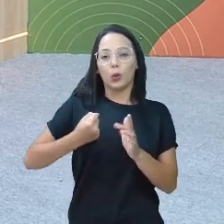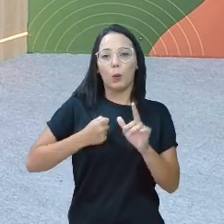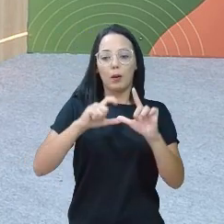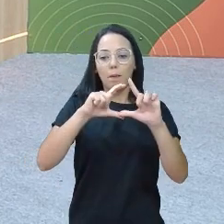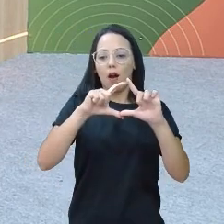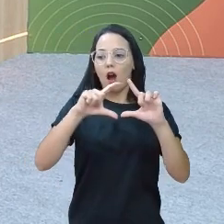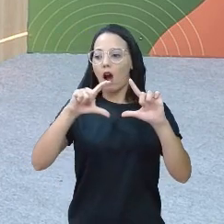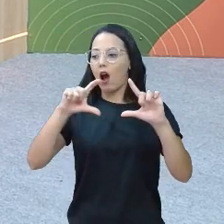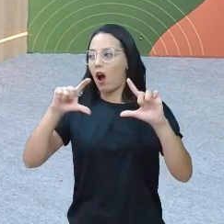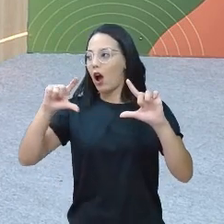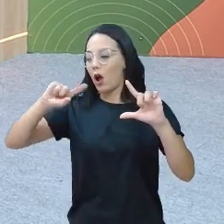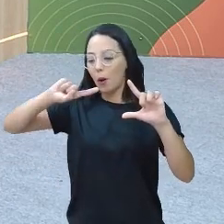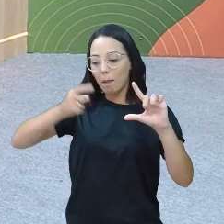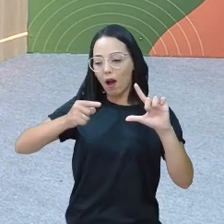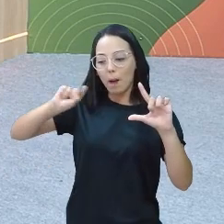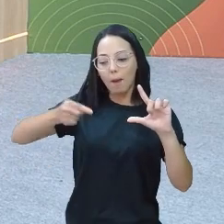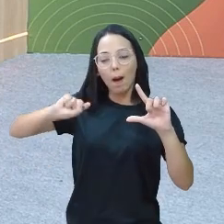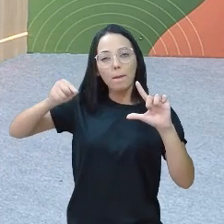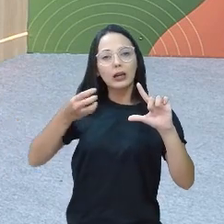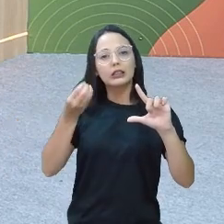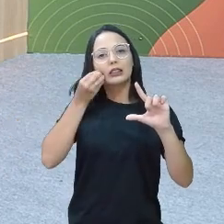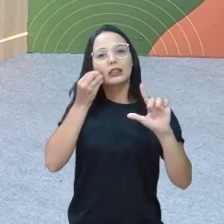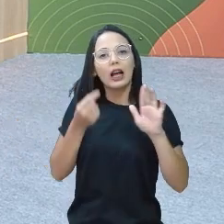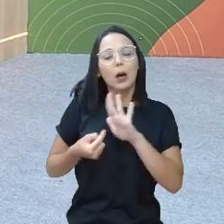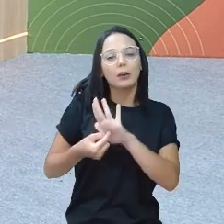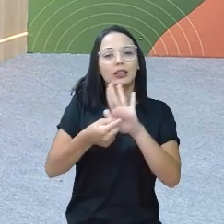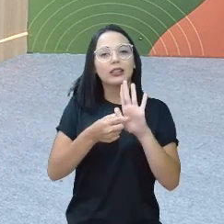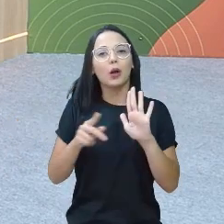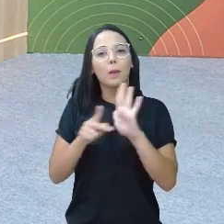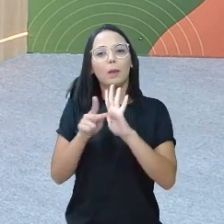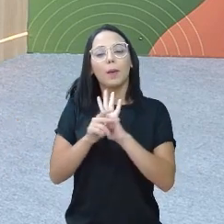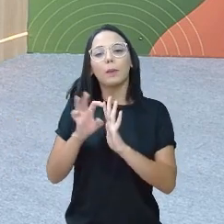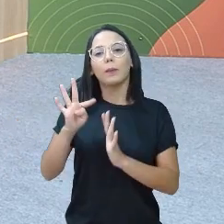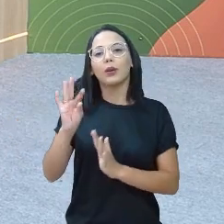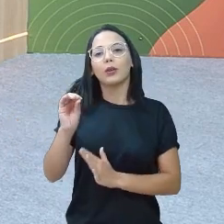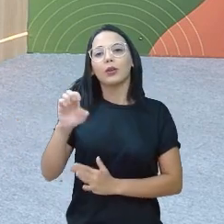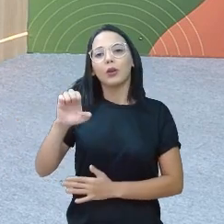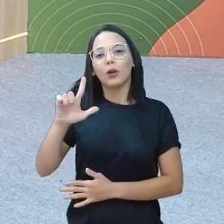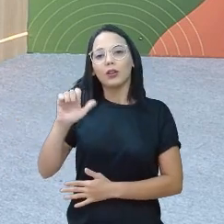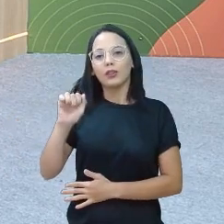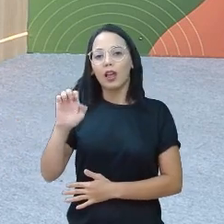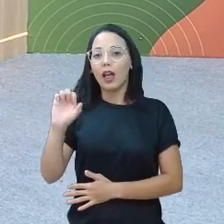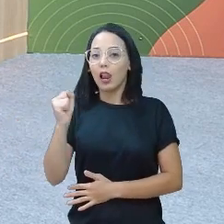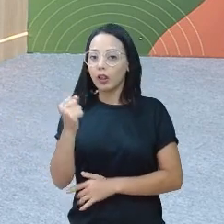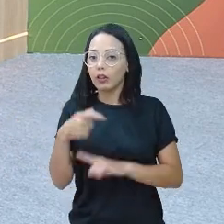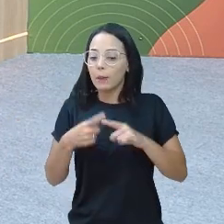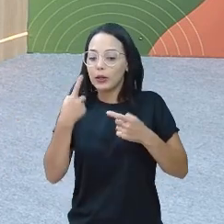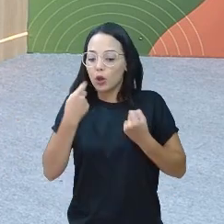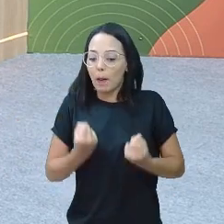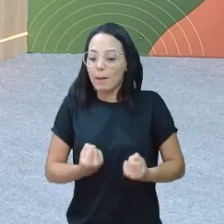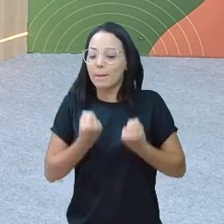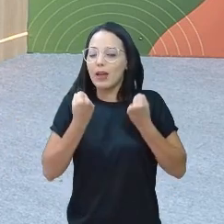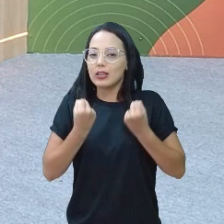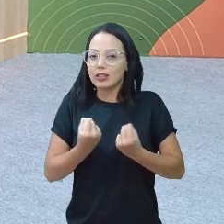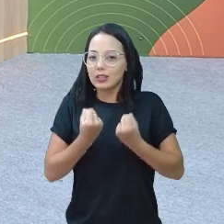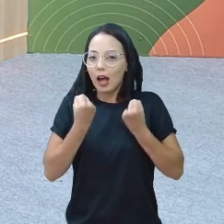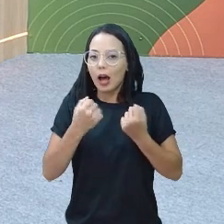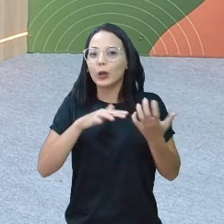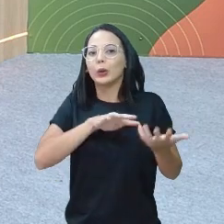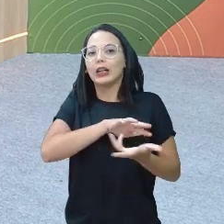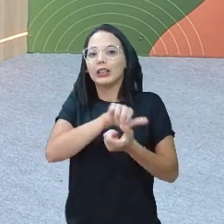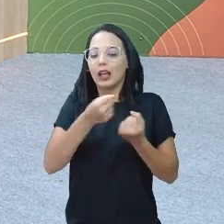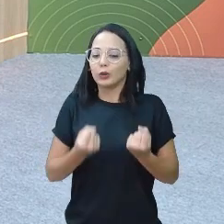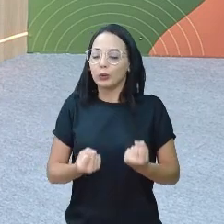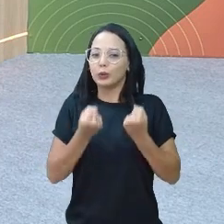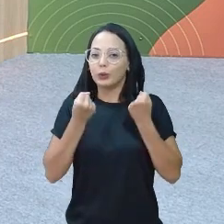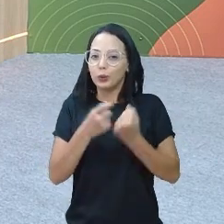número bem grandão para a gente representar isso em tonelada. Mas veja o quão pesada a Terra é, no sentido